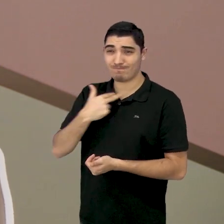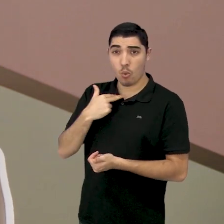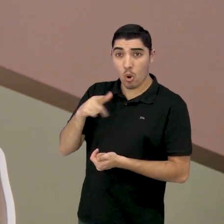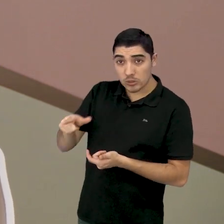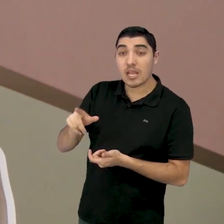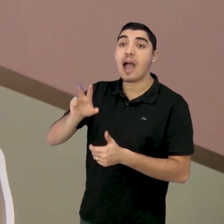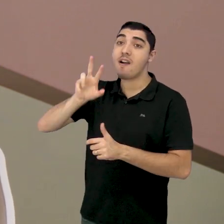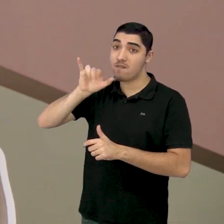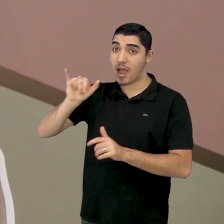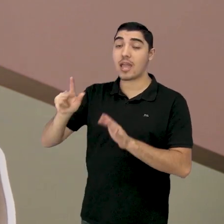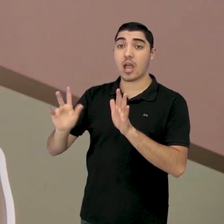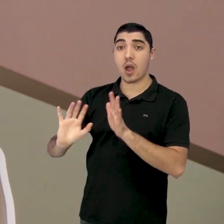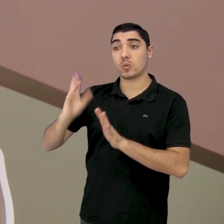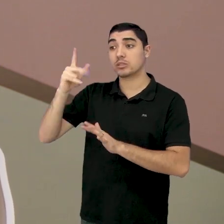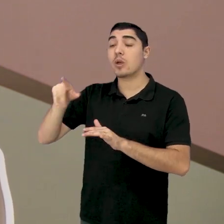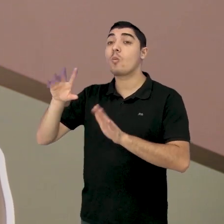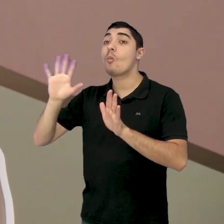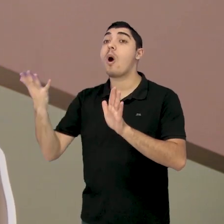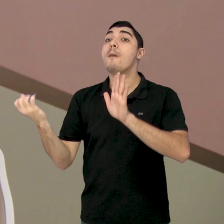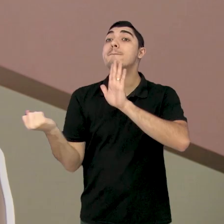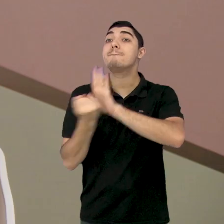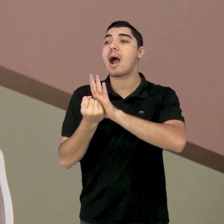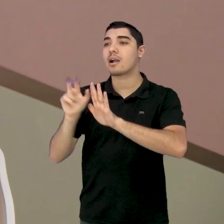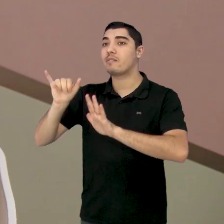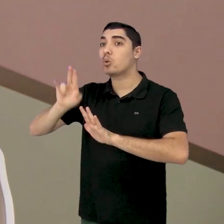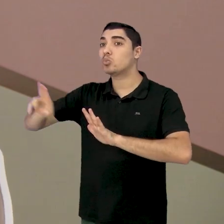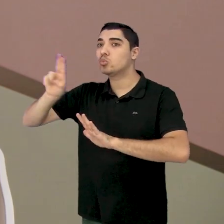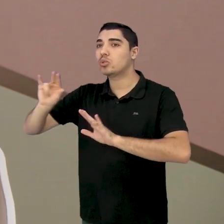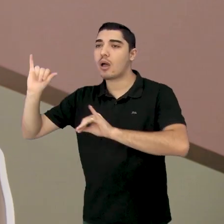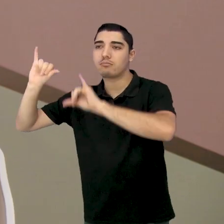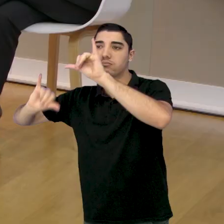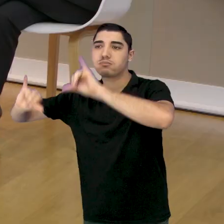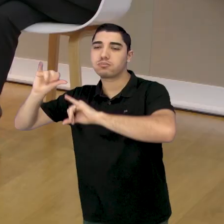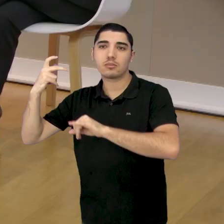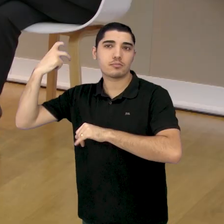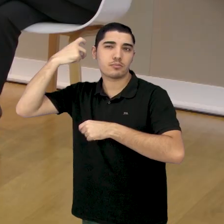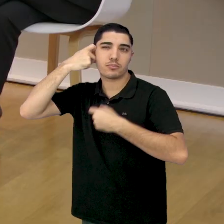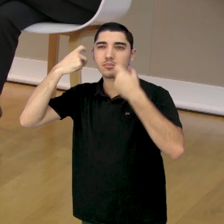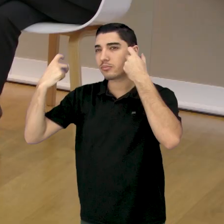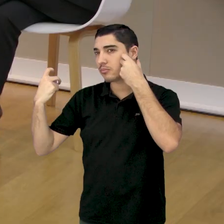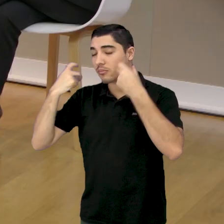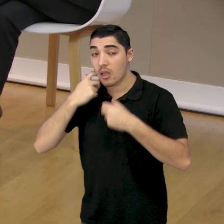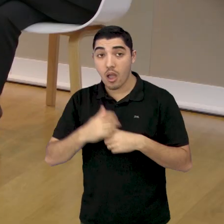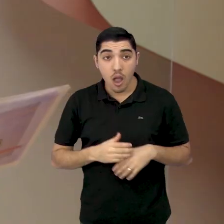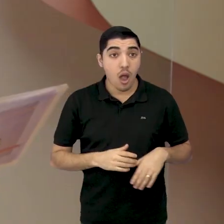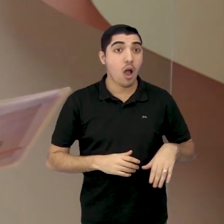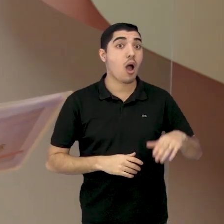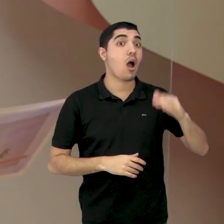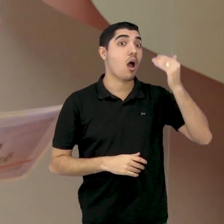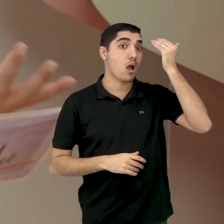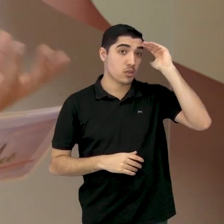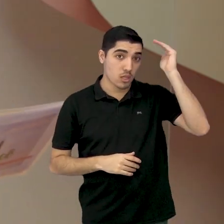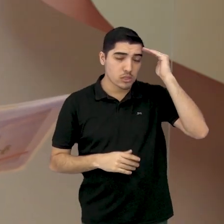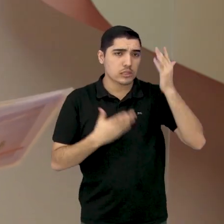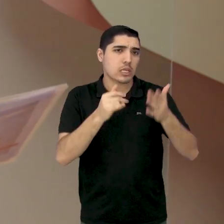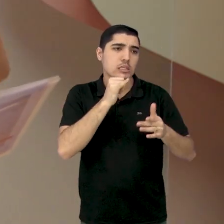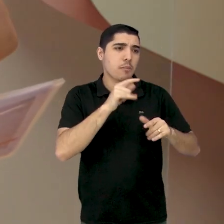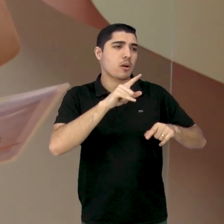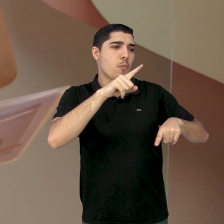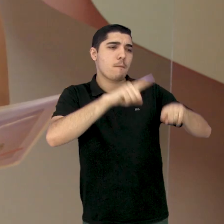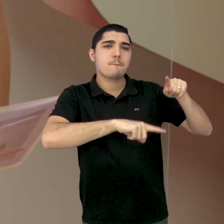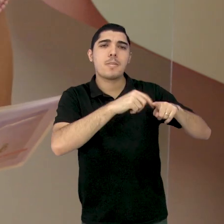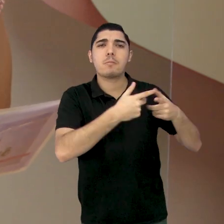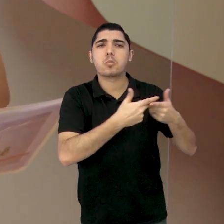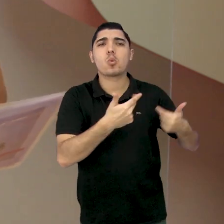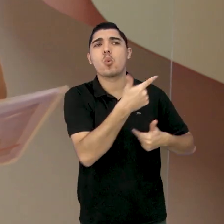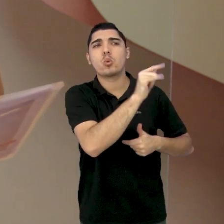a marca da toxina que o profissional vai estar usando no procedimento. Ah, entendi. E também algum produto, de repente, sei lá,